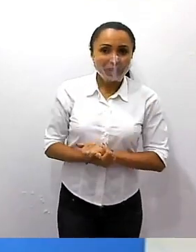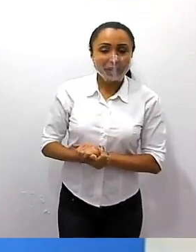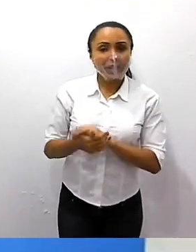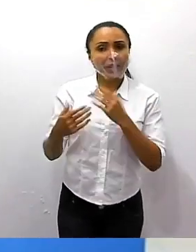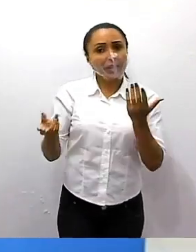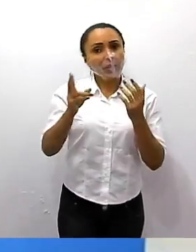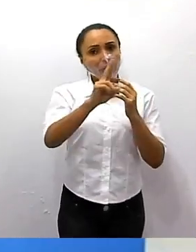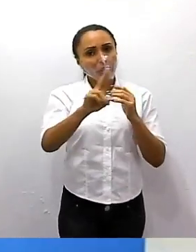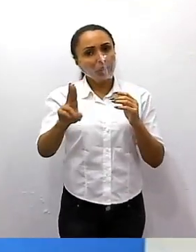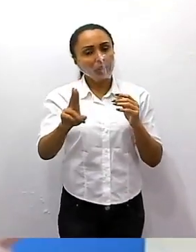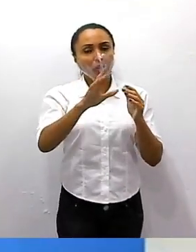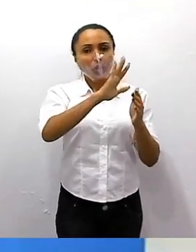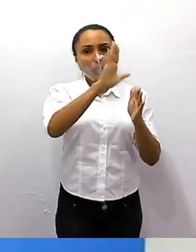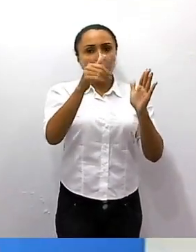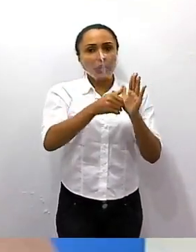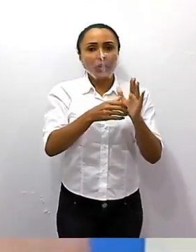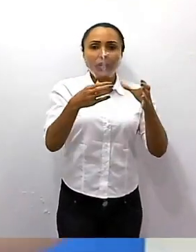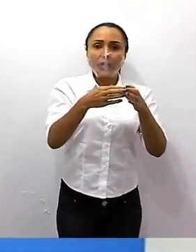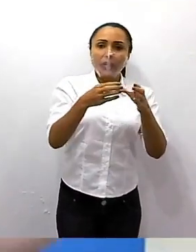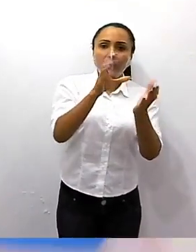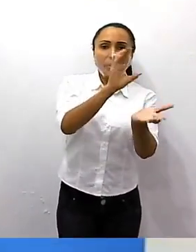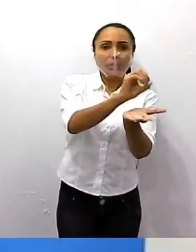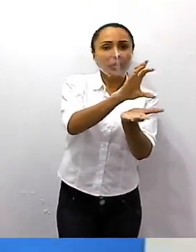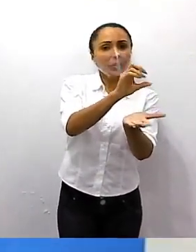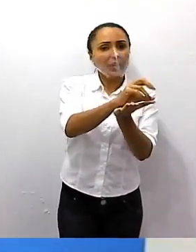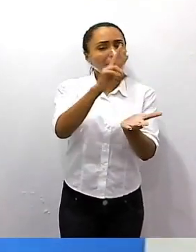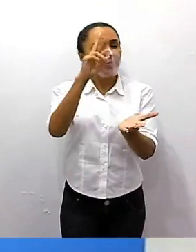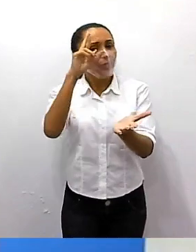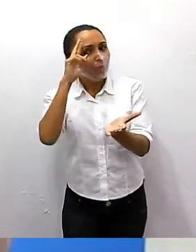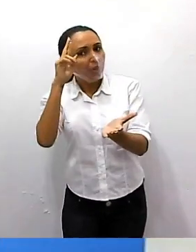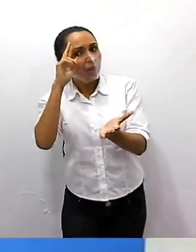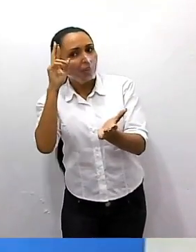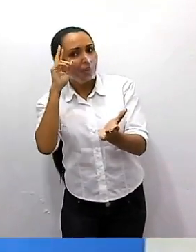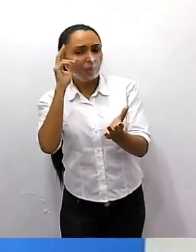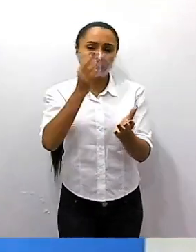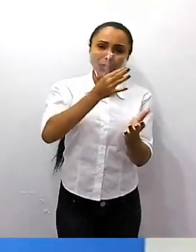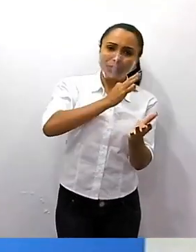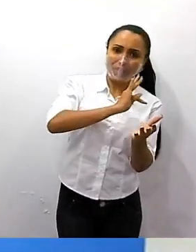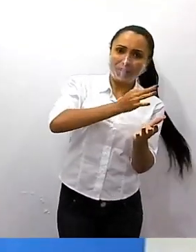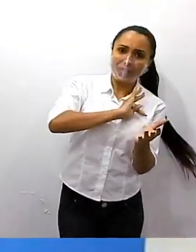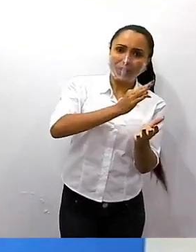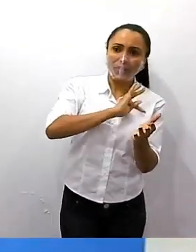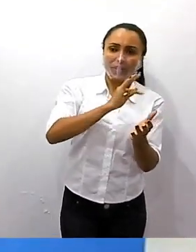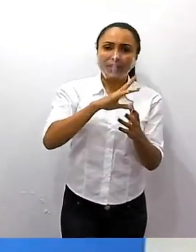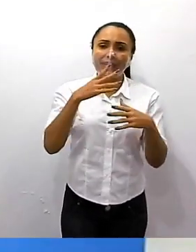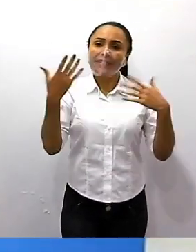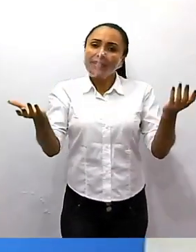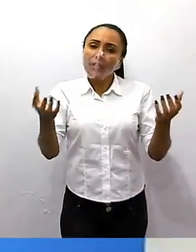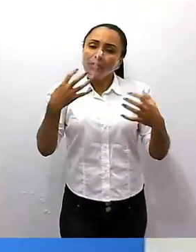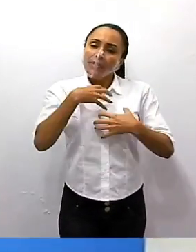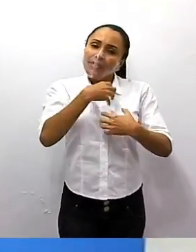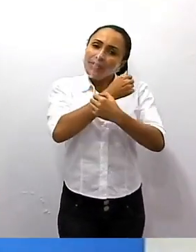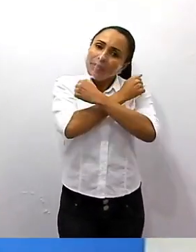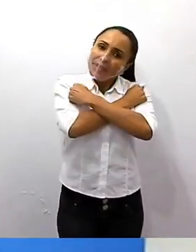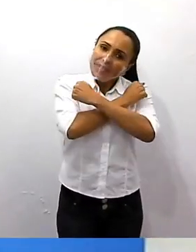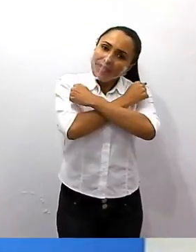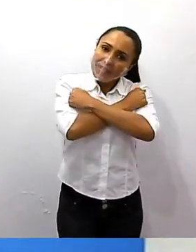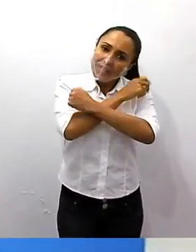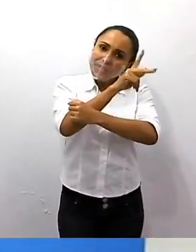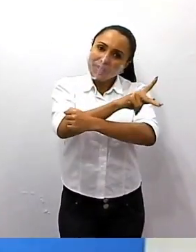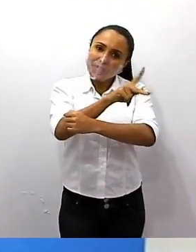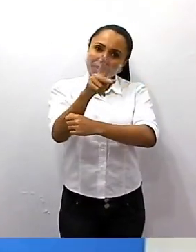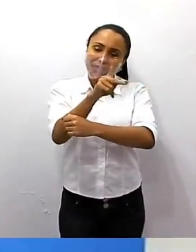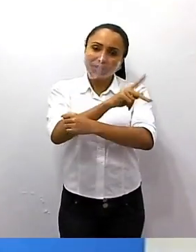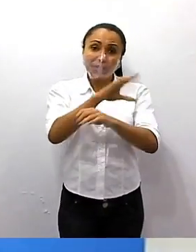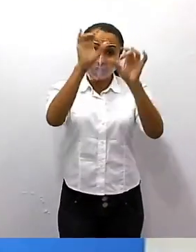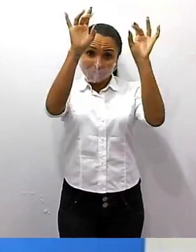todos os professores da equipe do EducaPE, da direção, de toda a equipe técnica, sintam-se abraçados, professores. Um